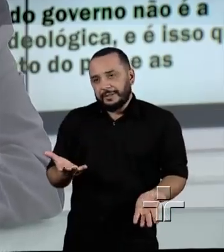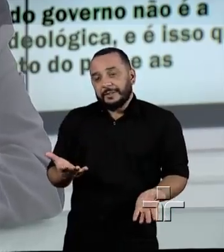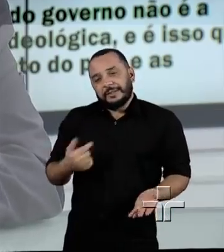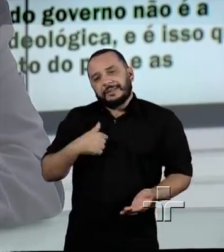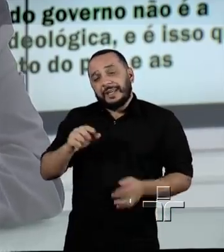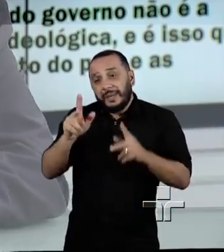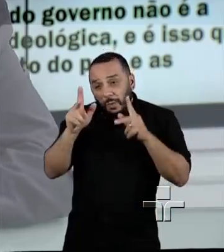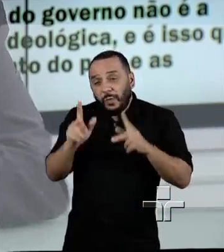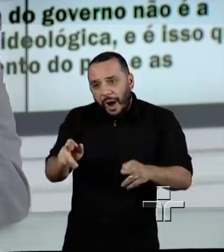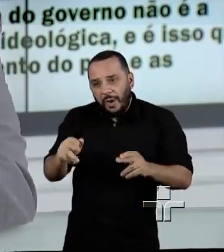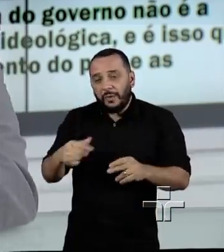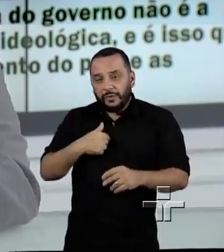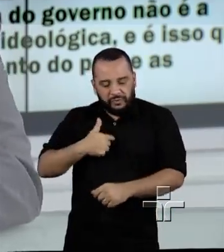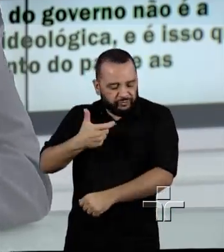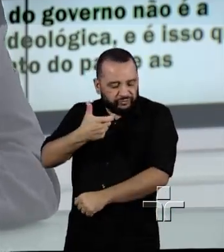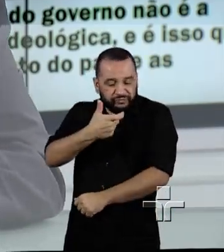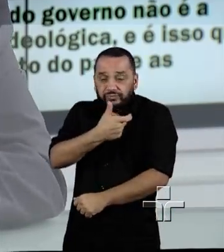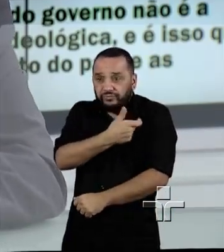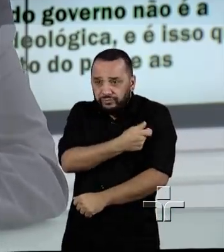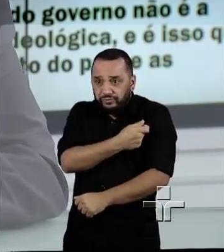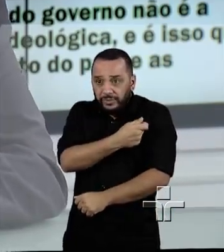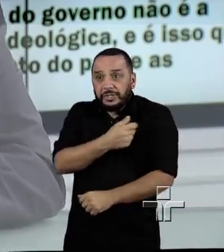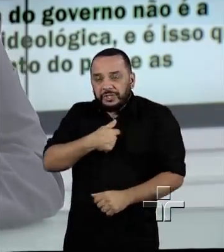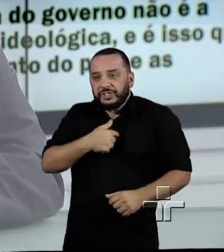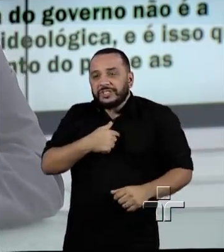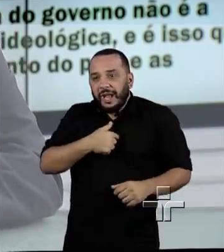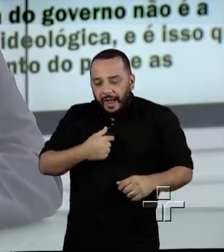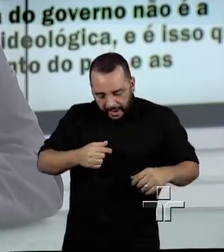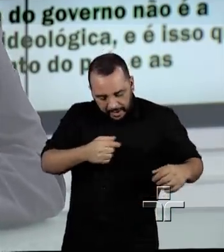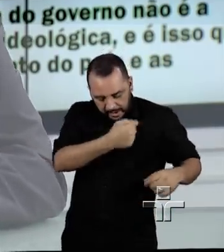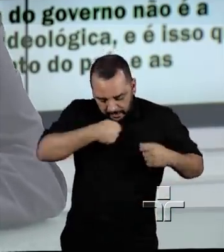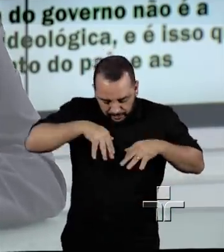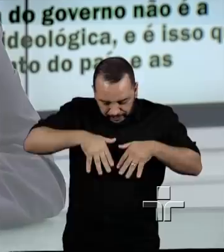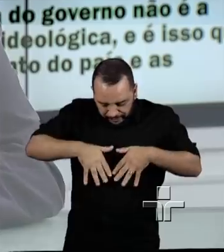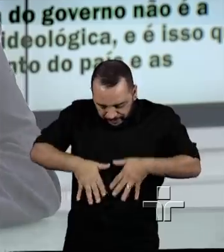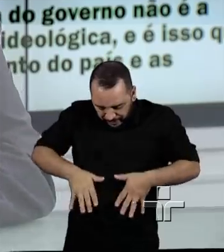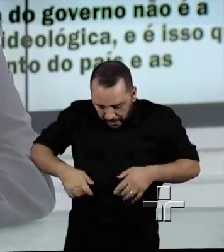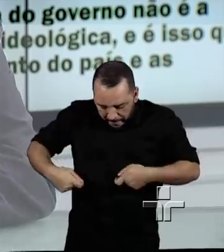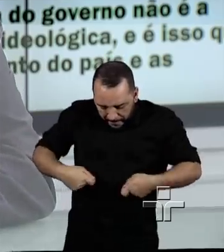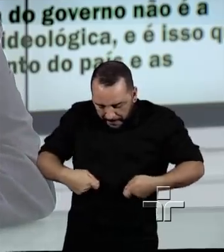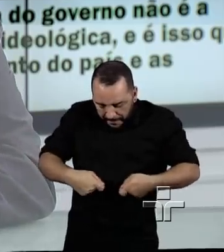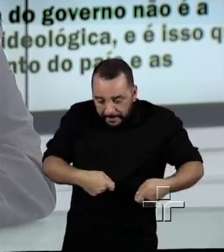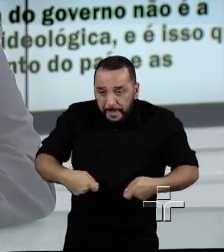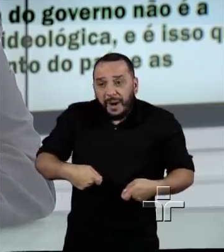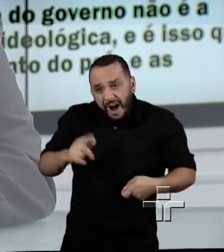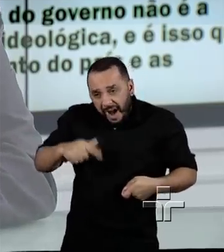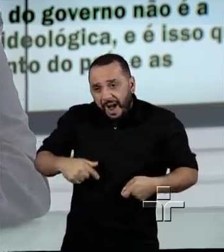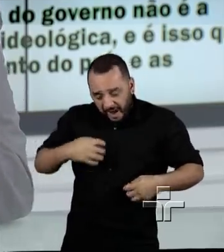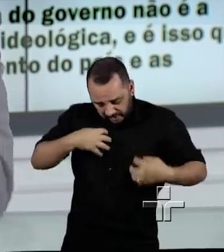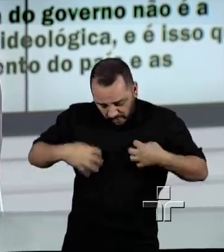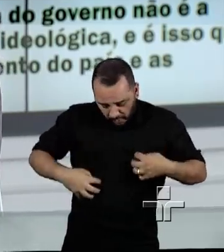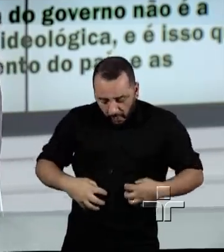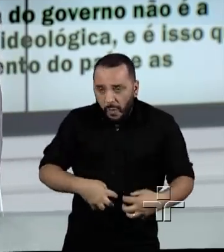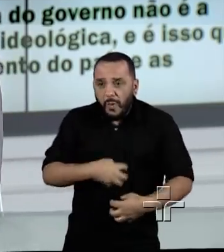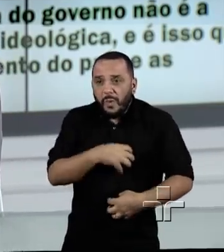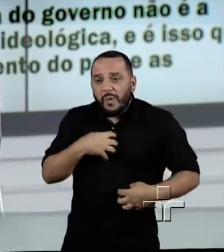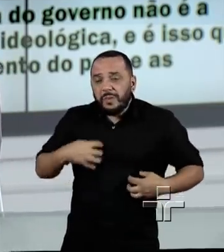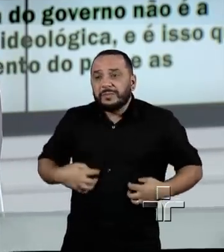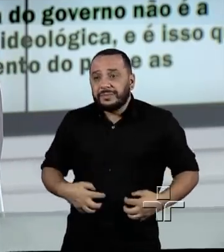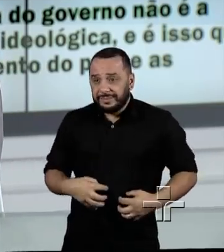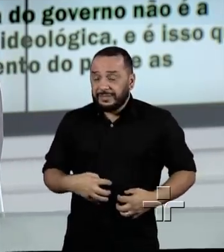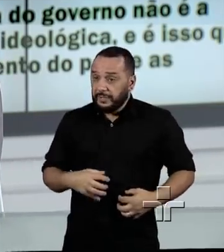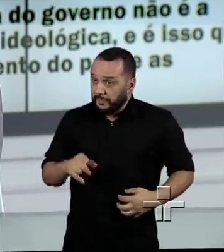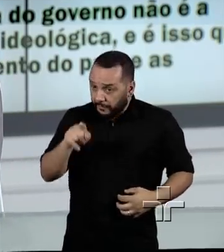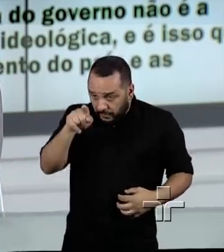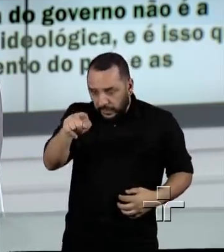cachorro morto, mas fazer anticorpo contra o vírus morto. Então, é uma virtude do seu sistema. Ou você está